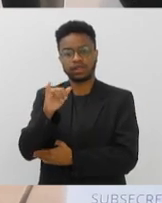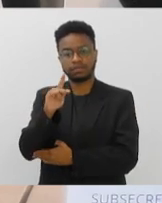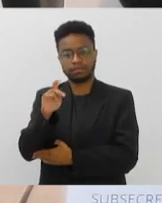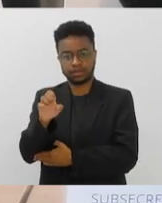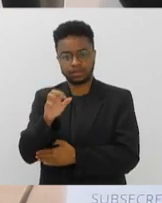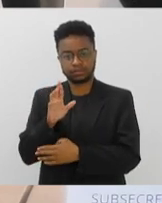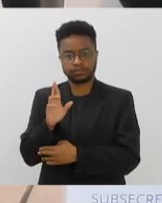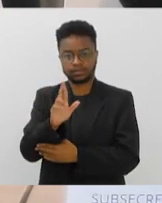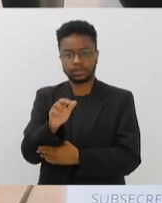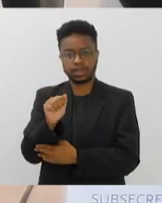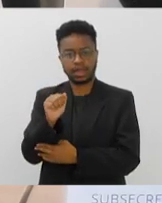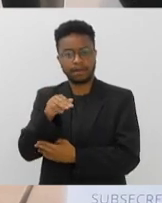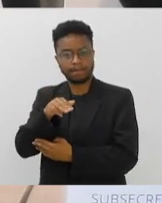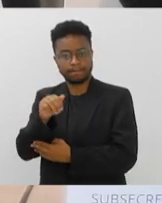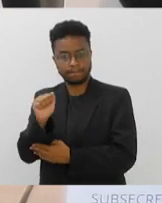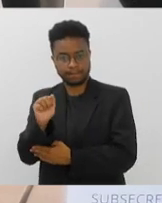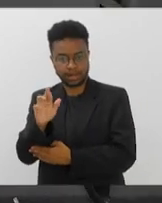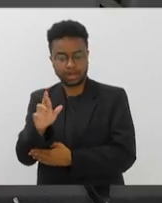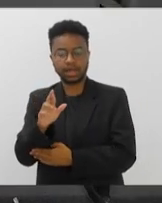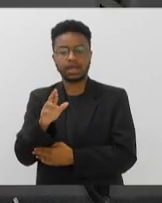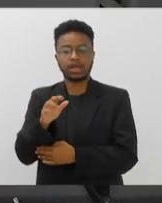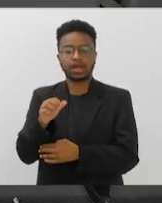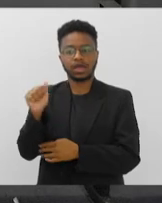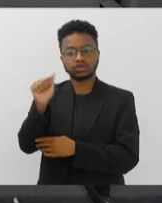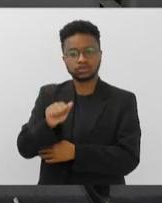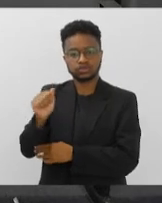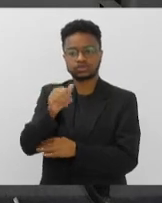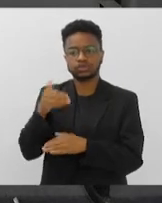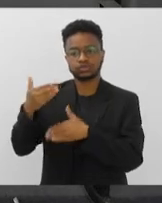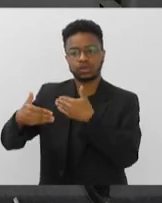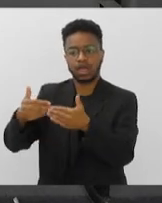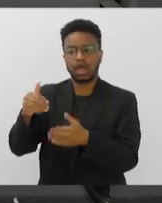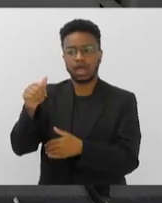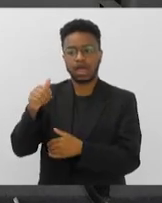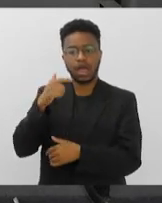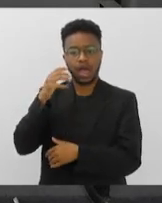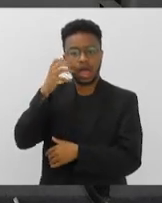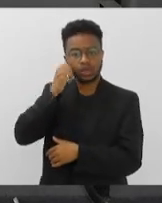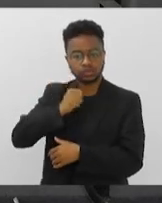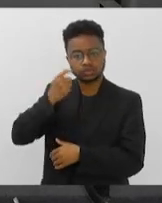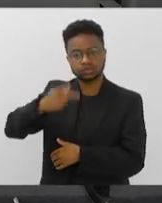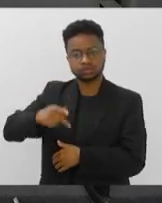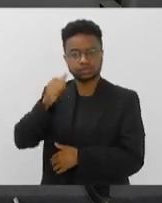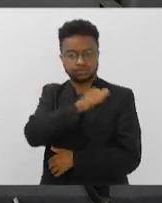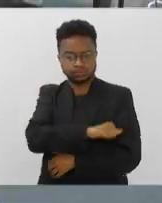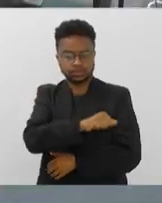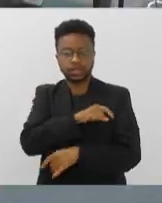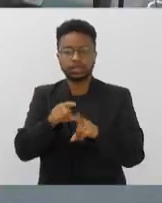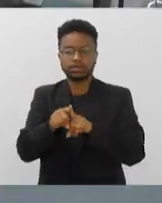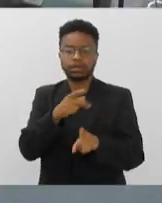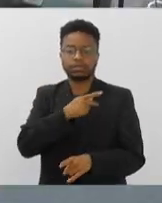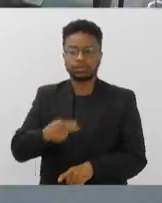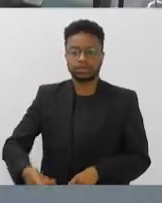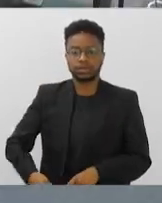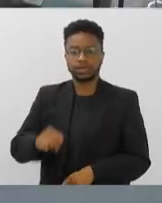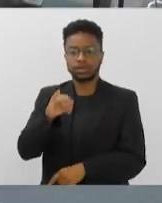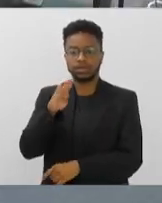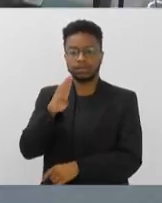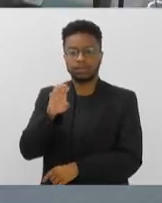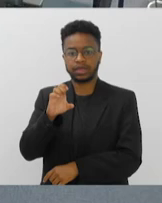amar associação do movimento de adoção do Estado do Rio de Janeiro presidente da Comissão da Criança e Adolescente do IB